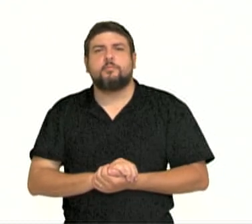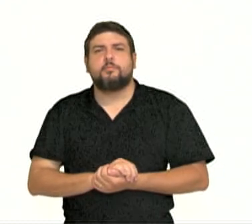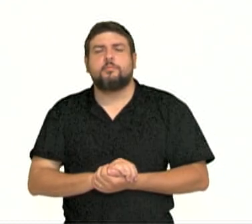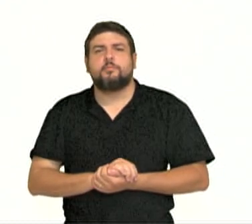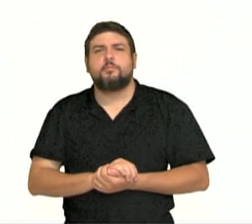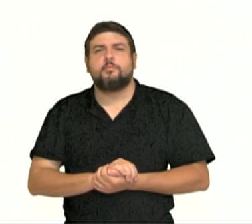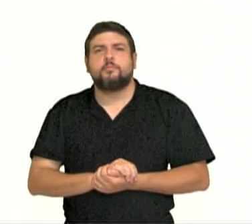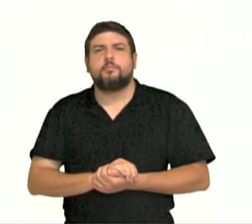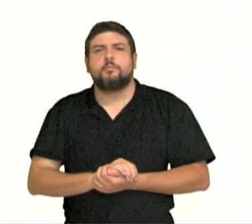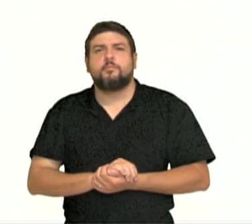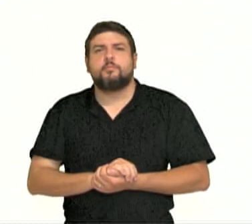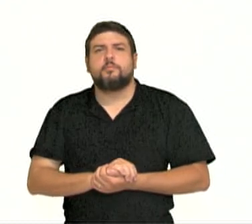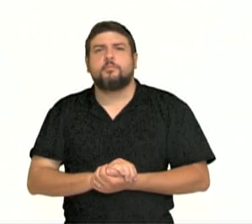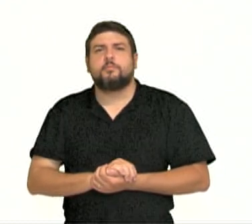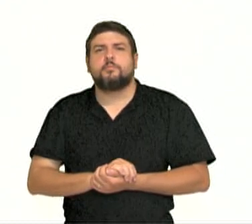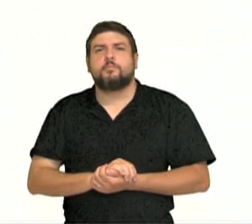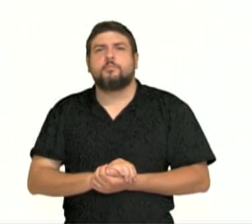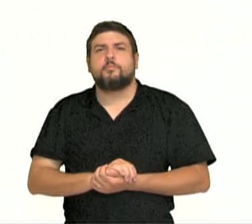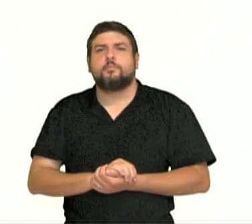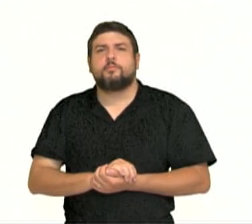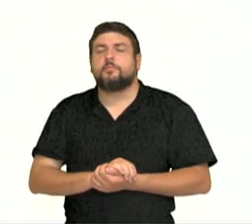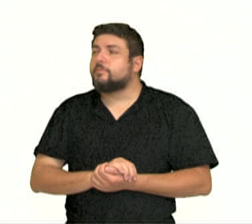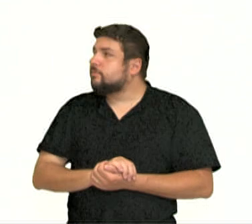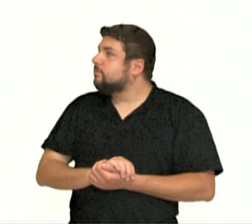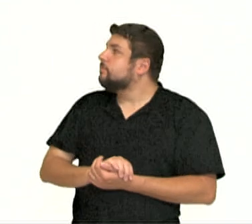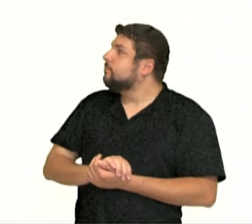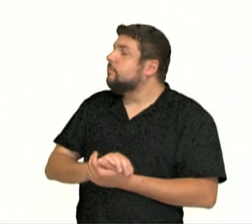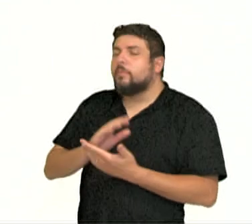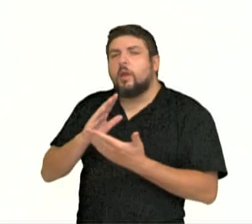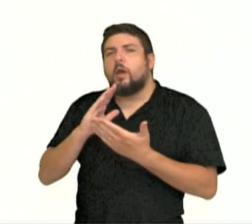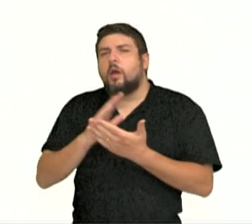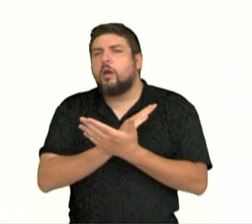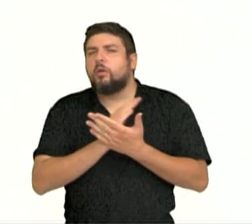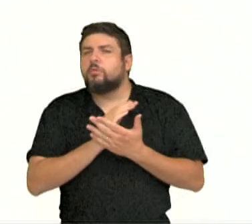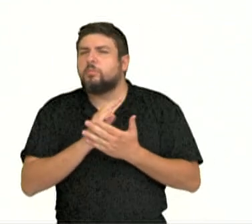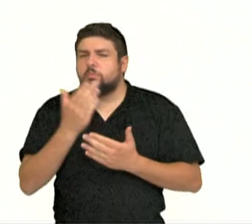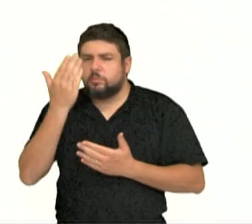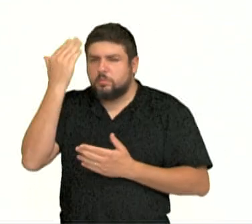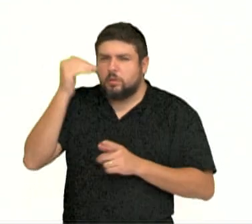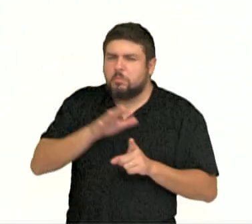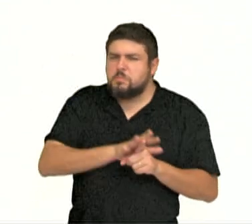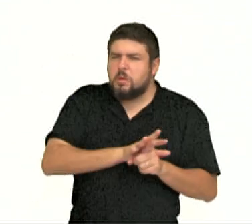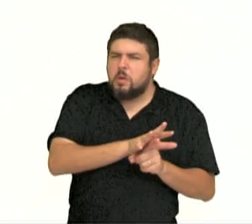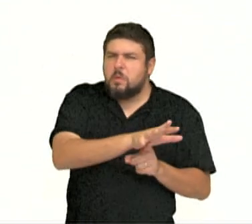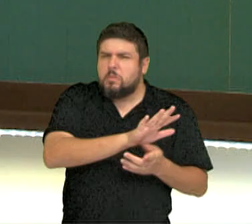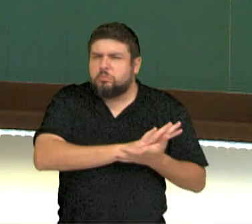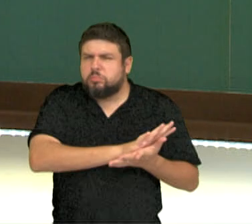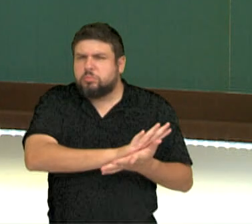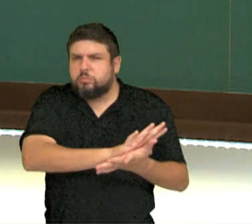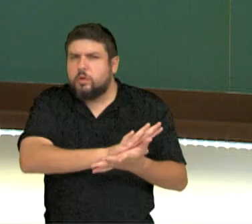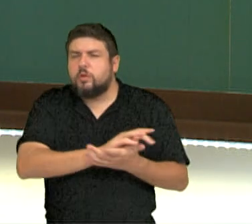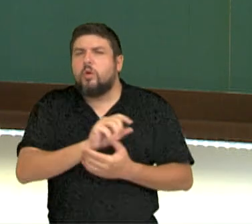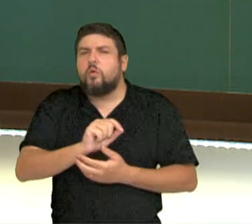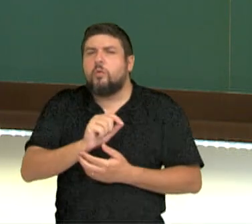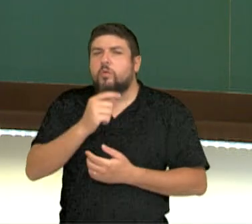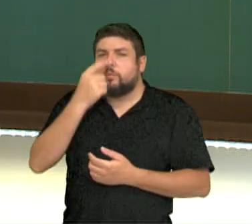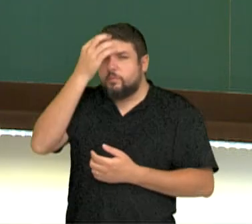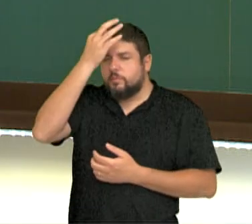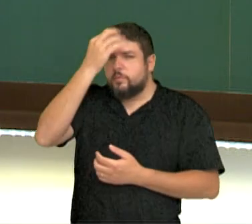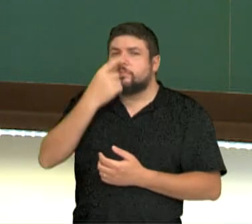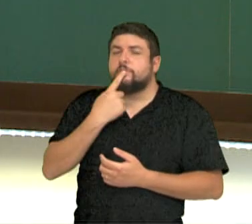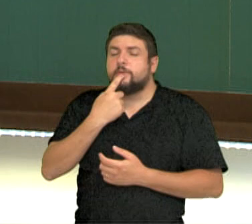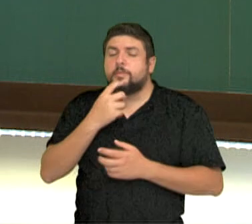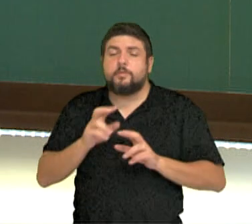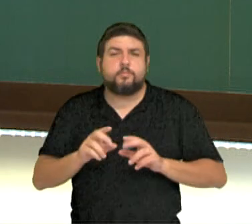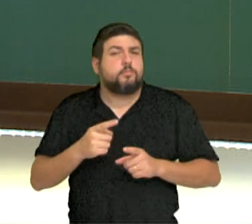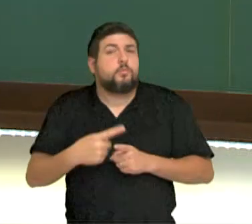perseguidos no passado, como los pelirrojos, os ruivos, já foram muito perseguidos no passado por serem